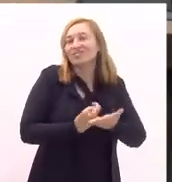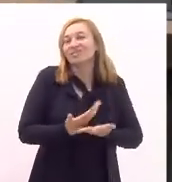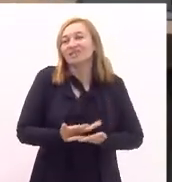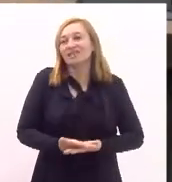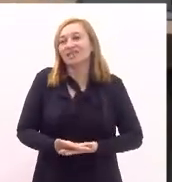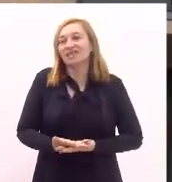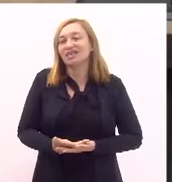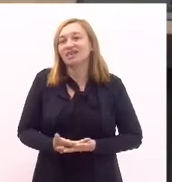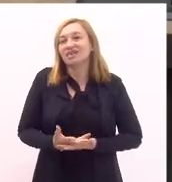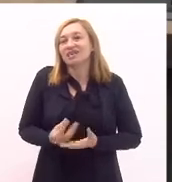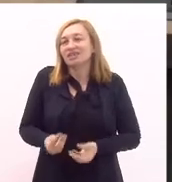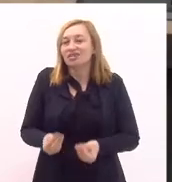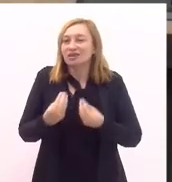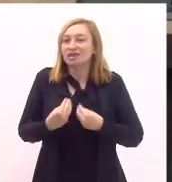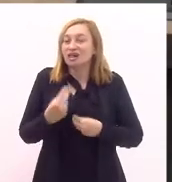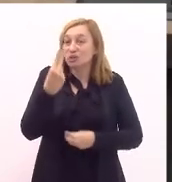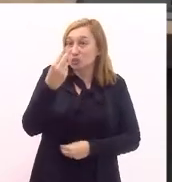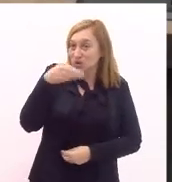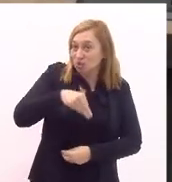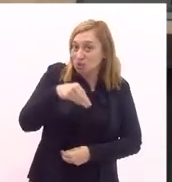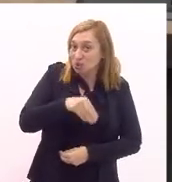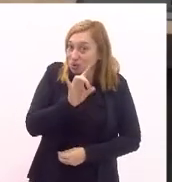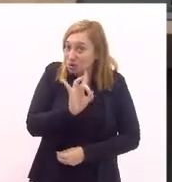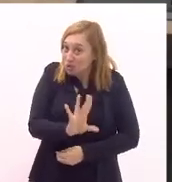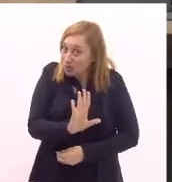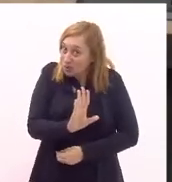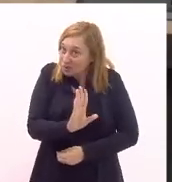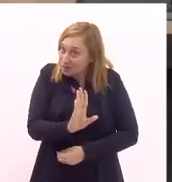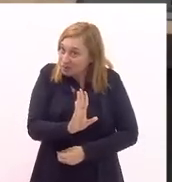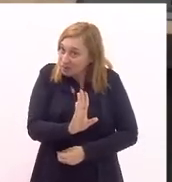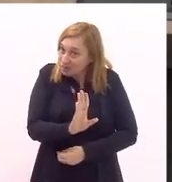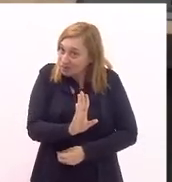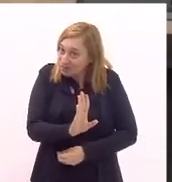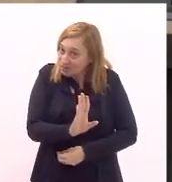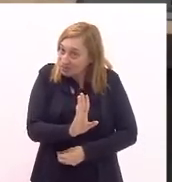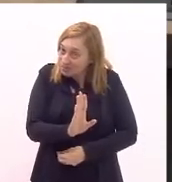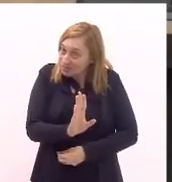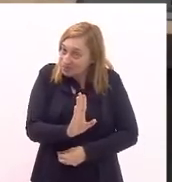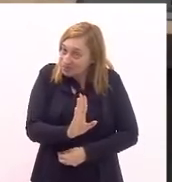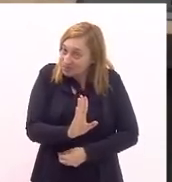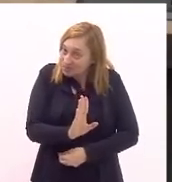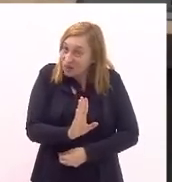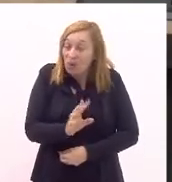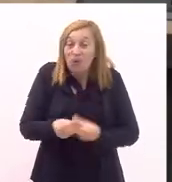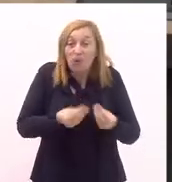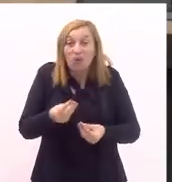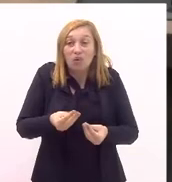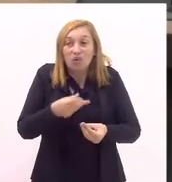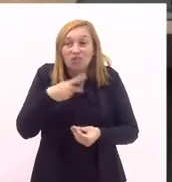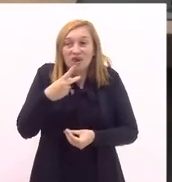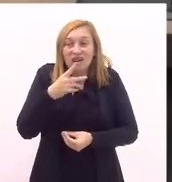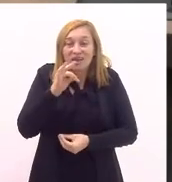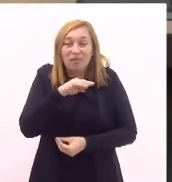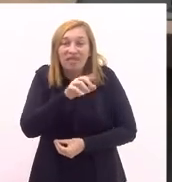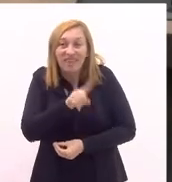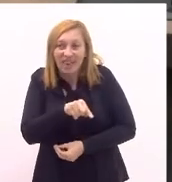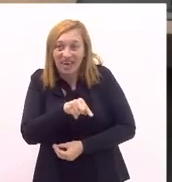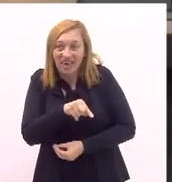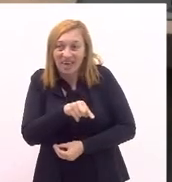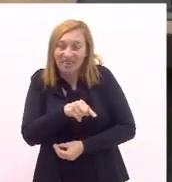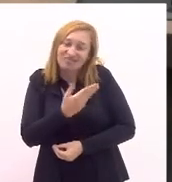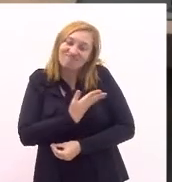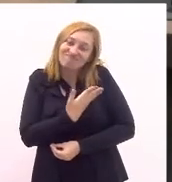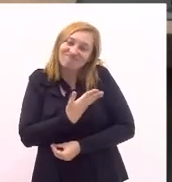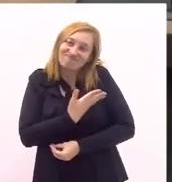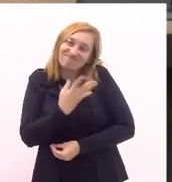e foi dado dois minutos Apenas me foi inclusive reforçados como é que eu posso falar da Bené e